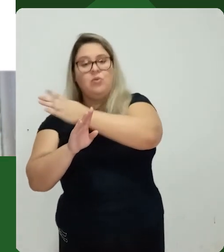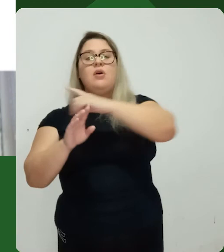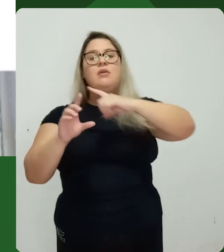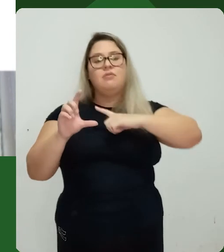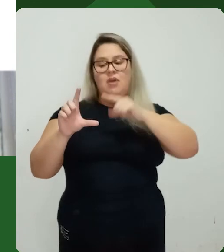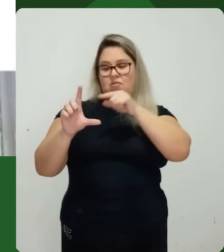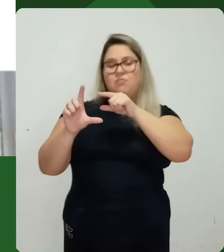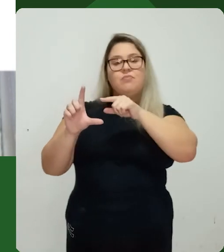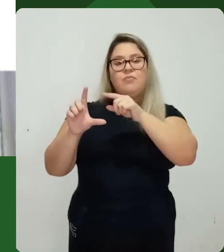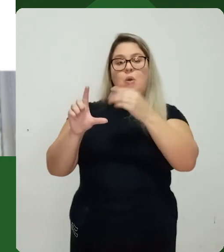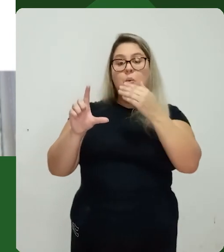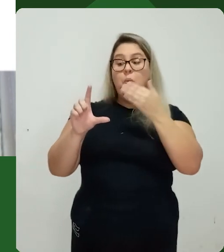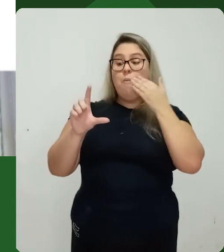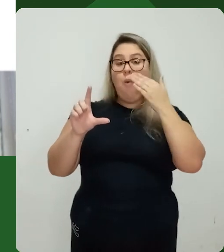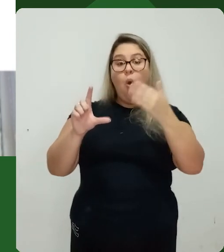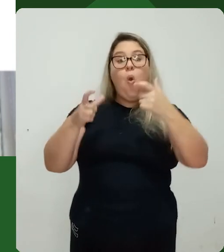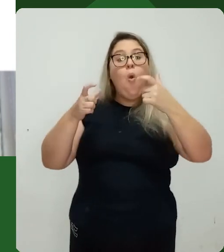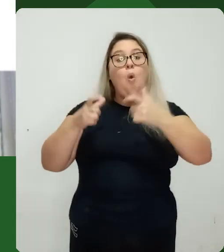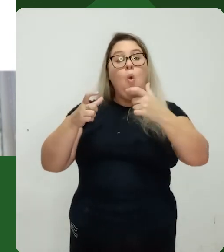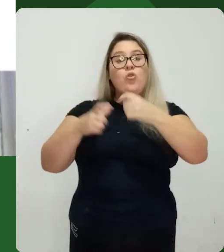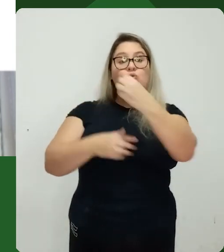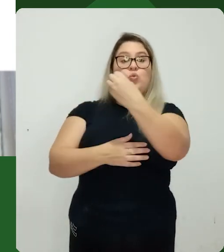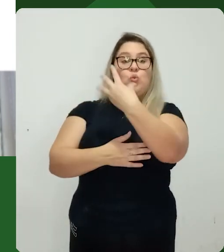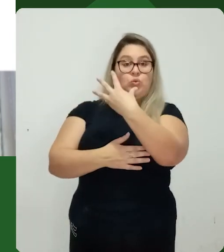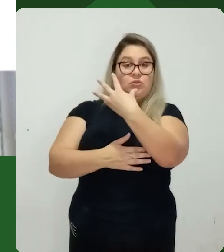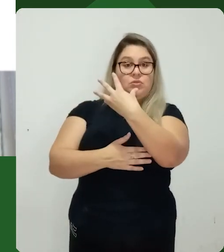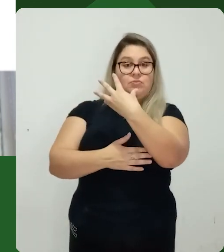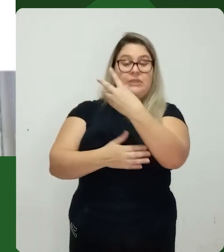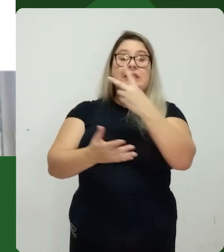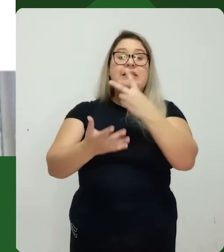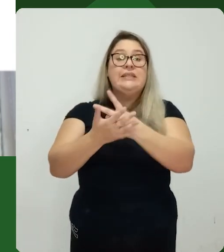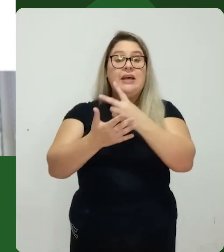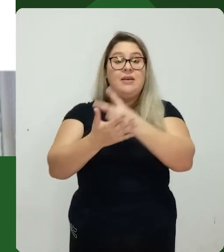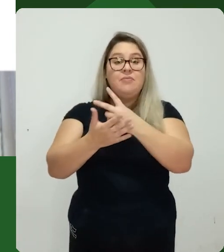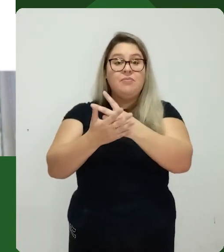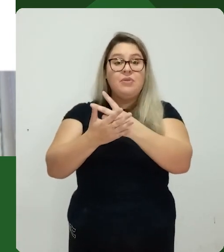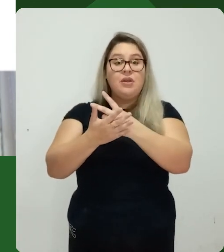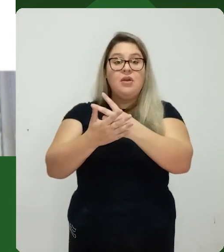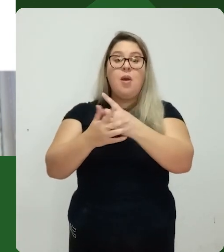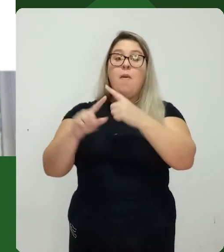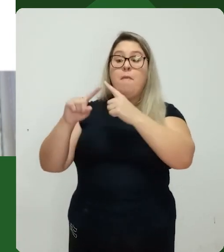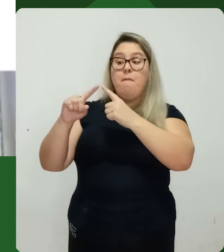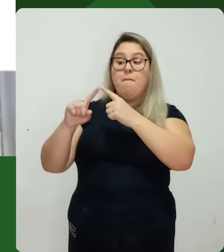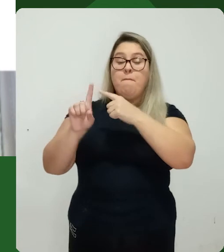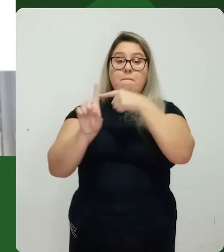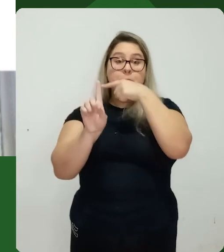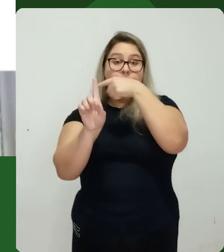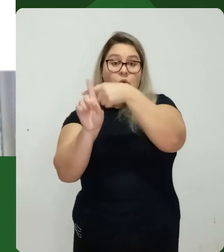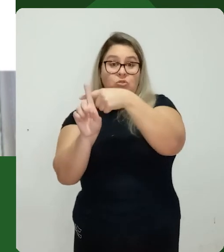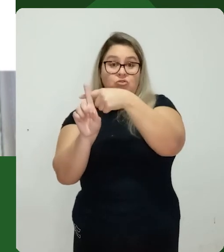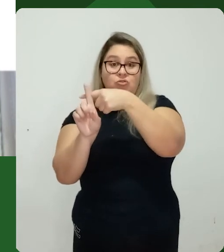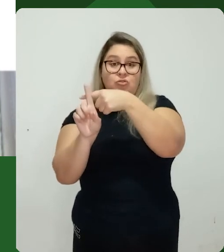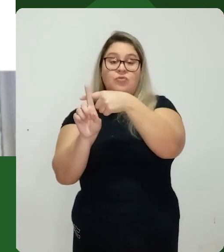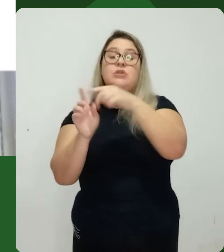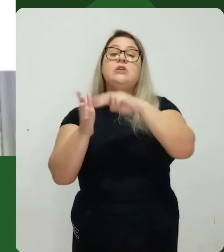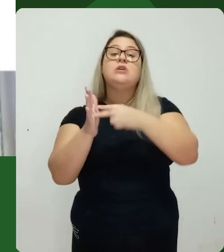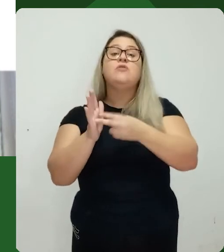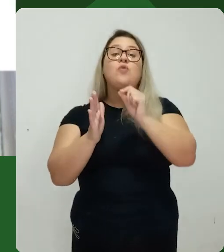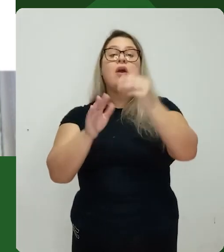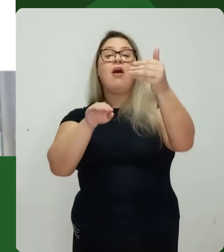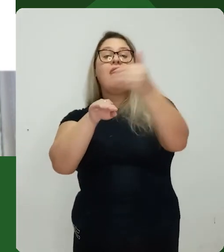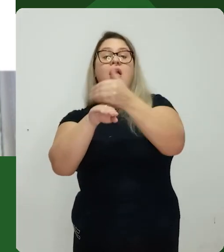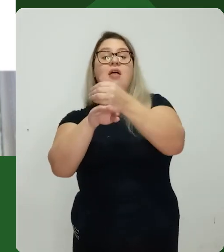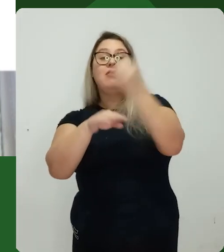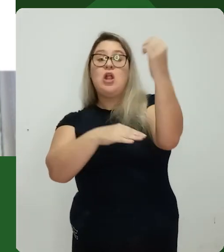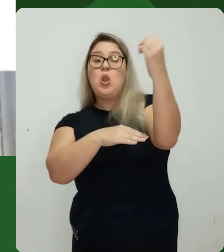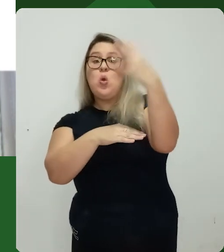e geralmente vai até -3 para um lado e mais 3 para o outro. E existe um indicador aqui que vai mostrar